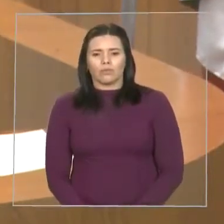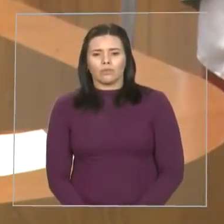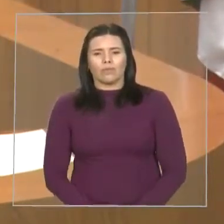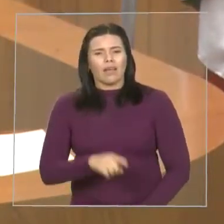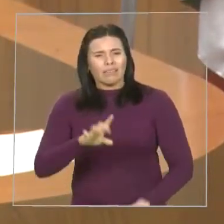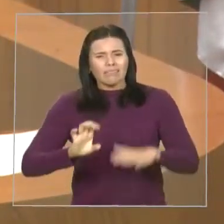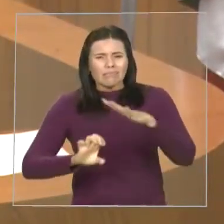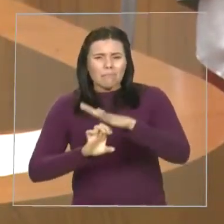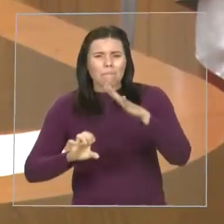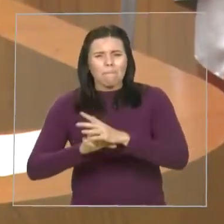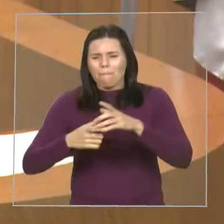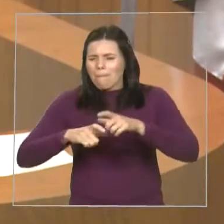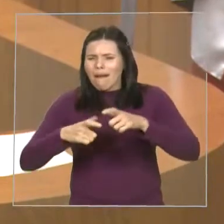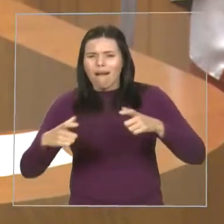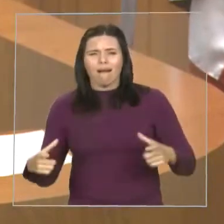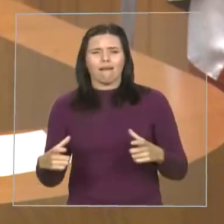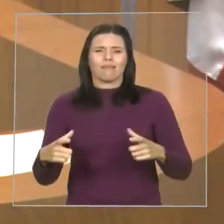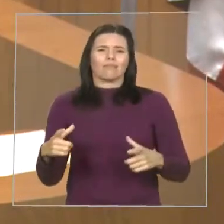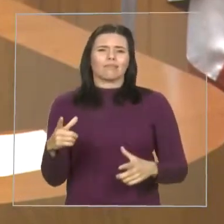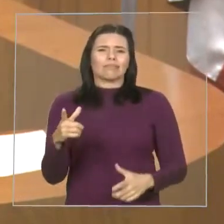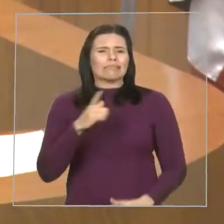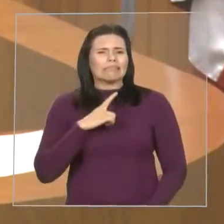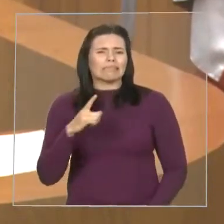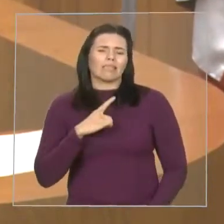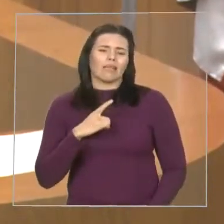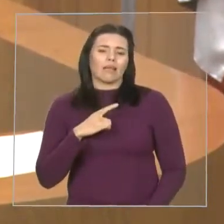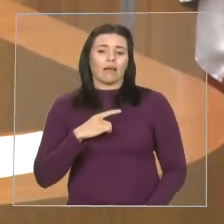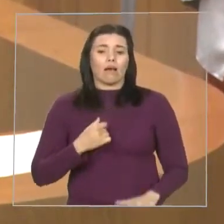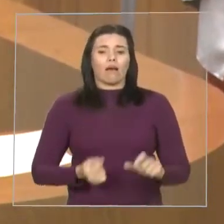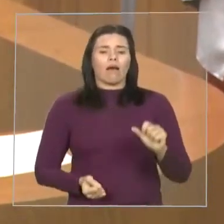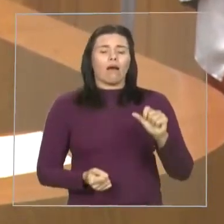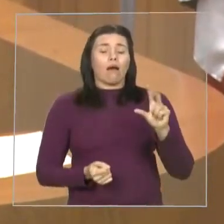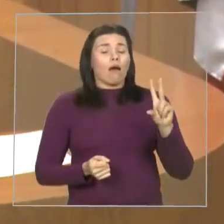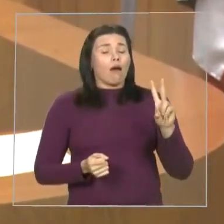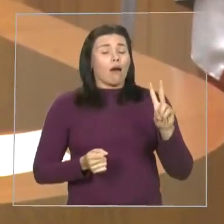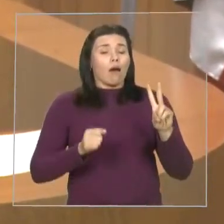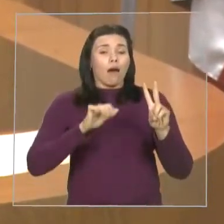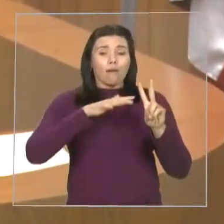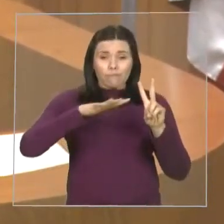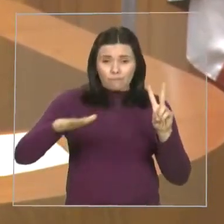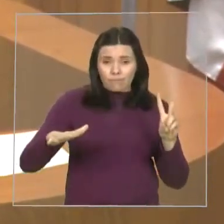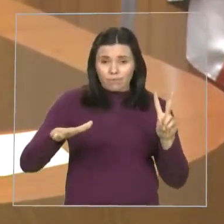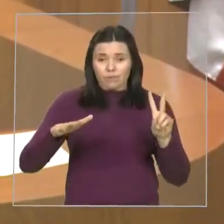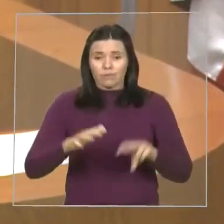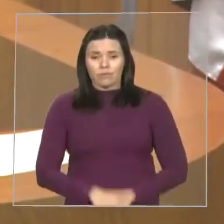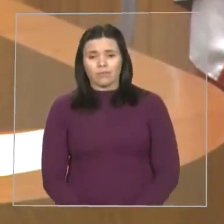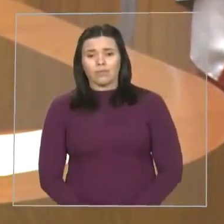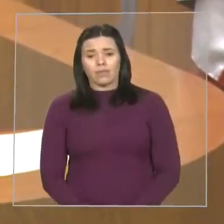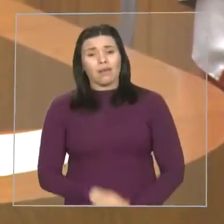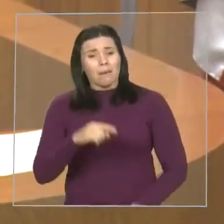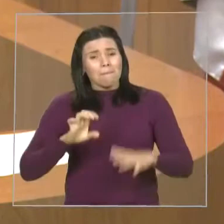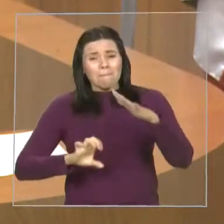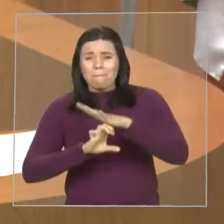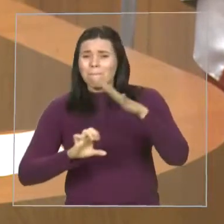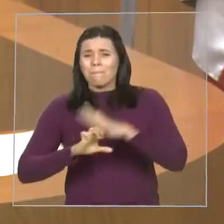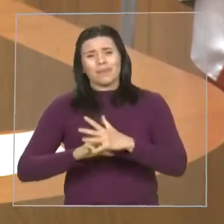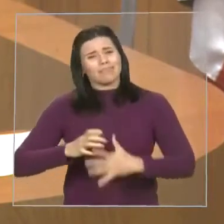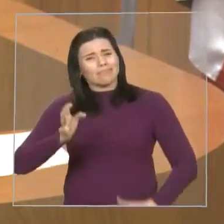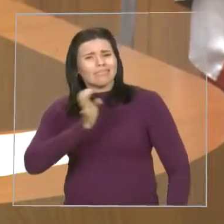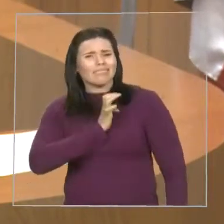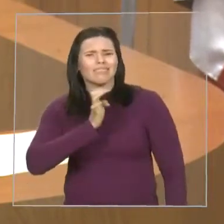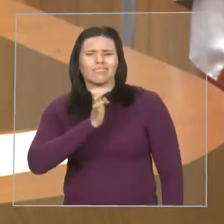grandes fortunas que existem no Brasil e no mundo. A Vale do Rio Doce é uma player internacional, é uma multinacional. A Alumar